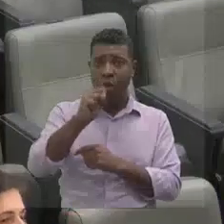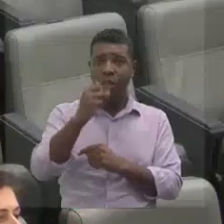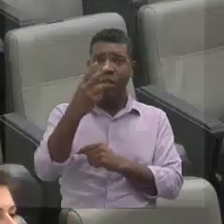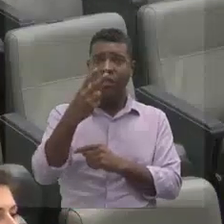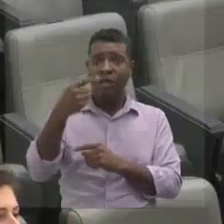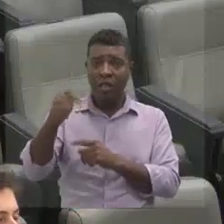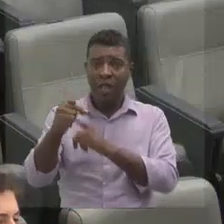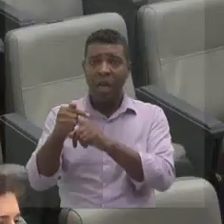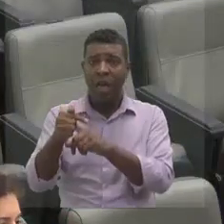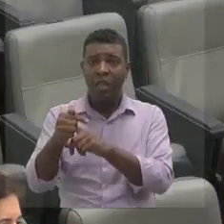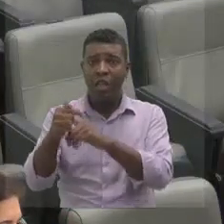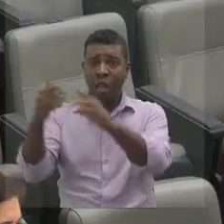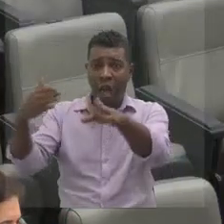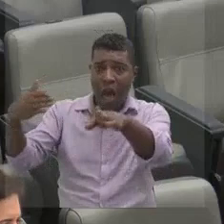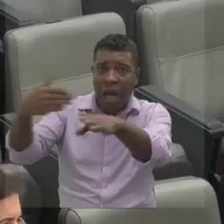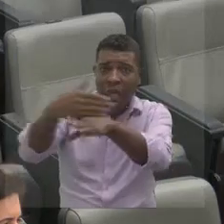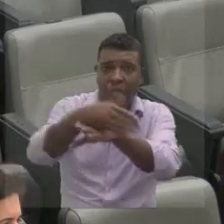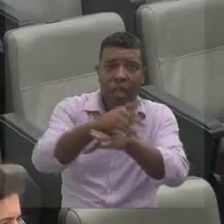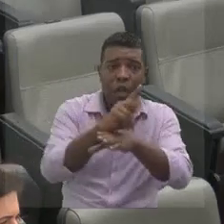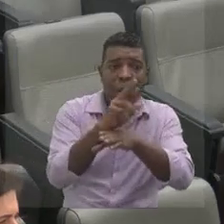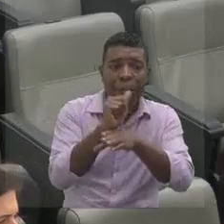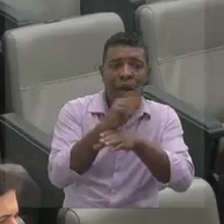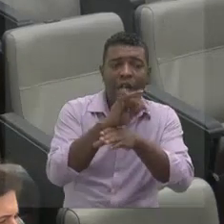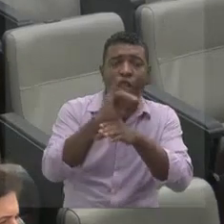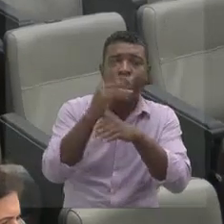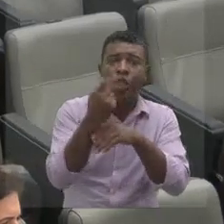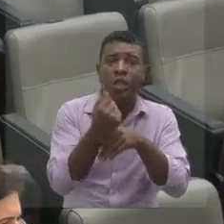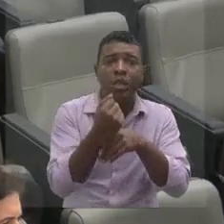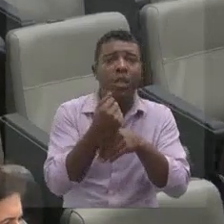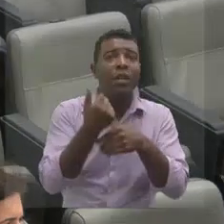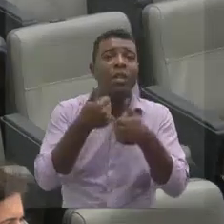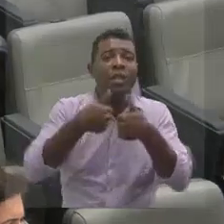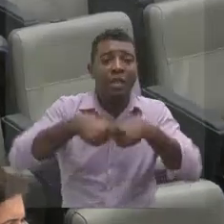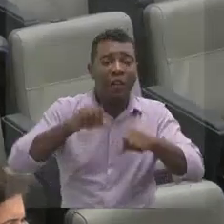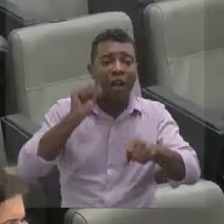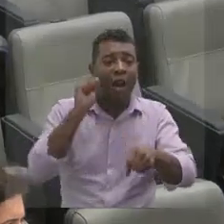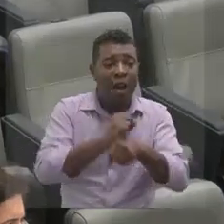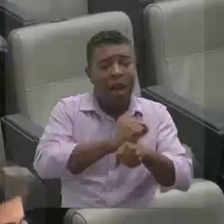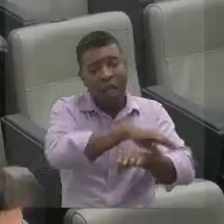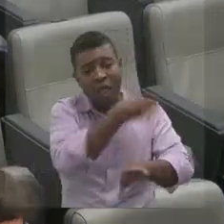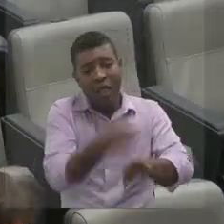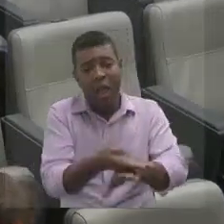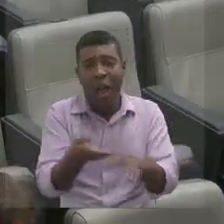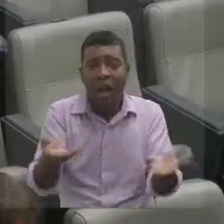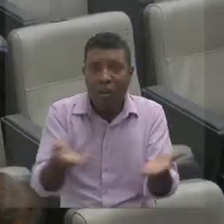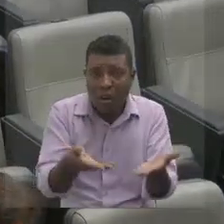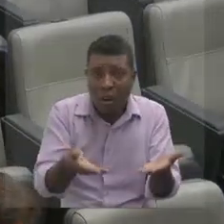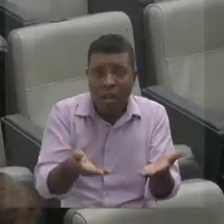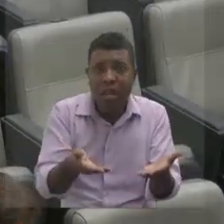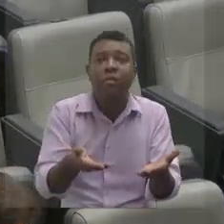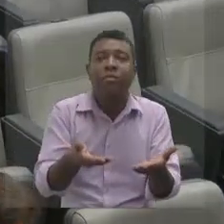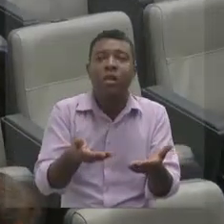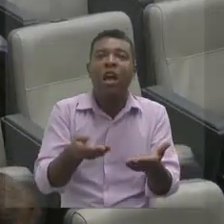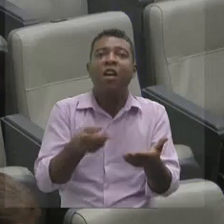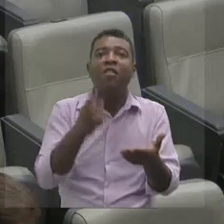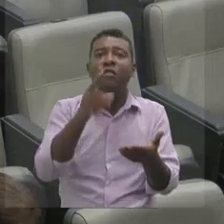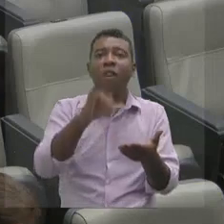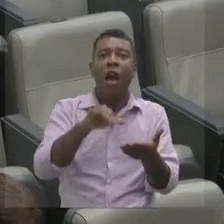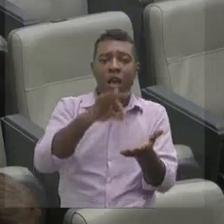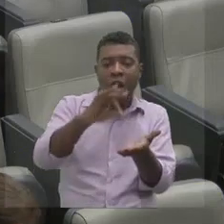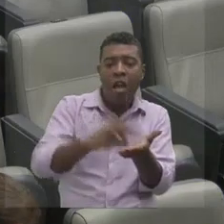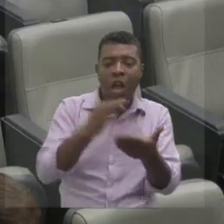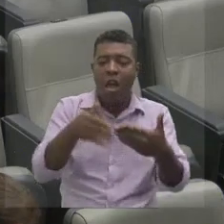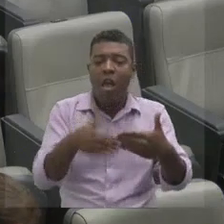dá acesso a Pratinha que estava intransitável até agora né Vai ser homologado agora pouco